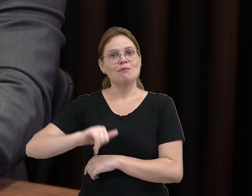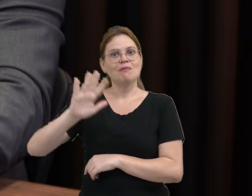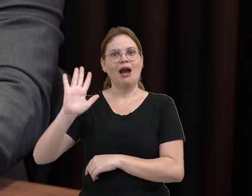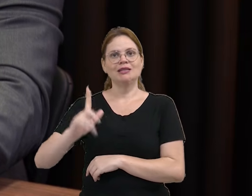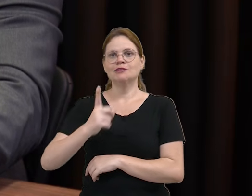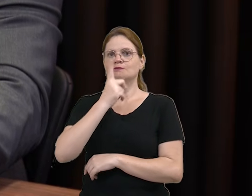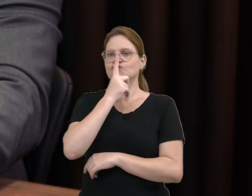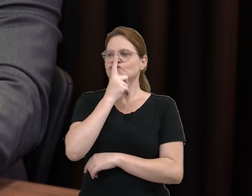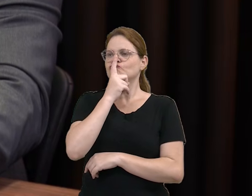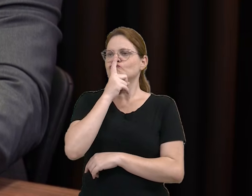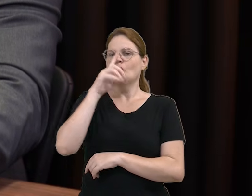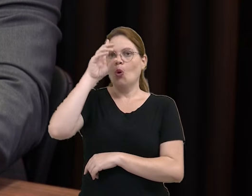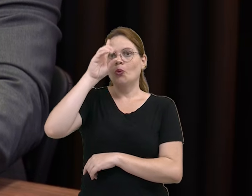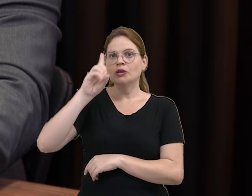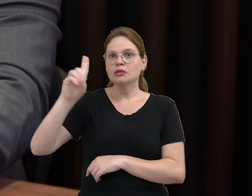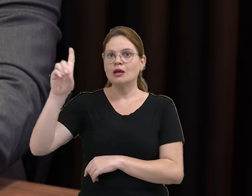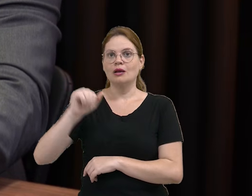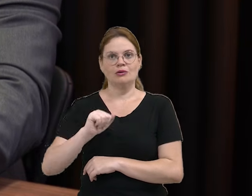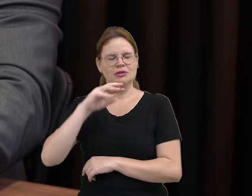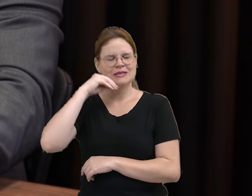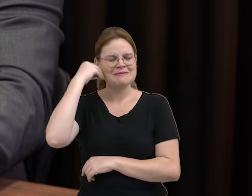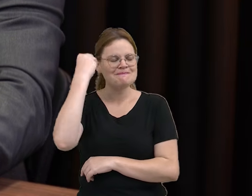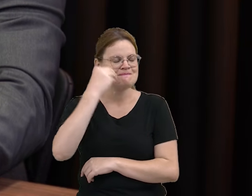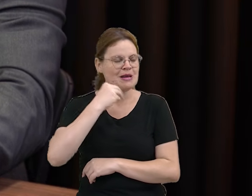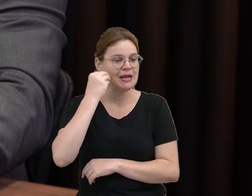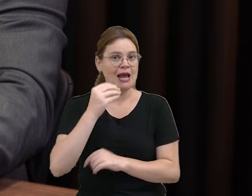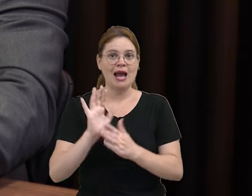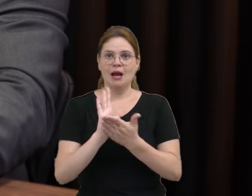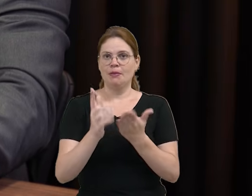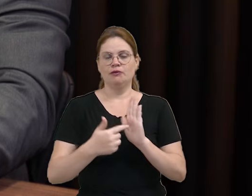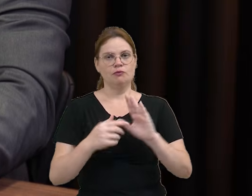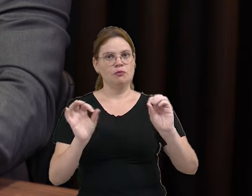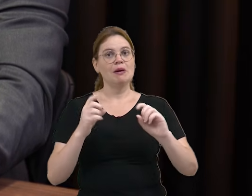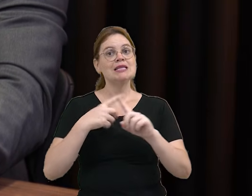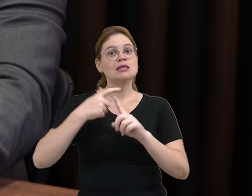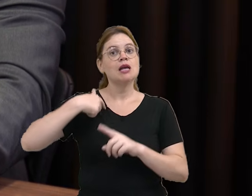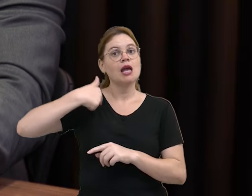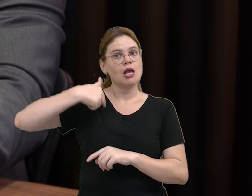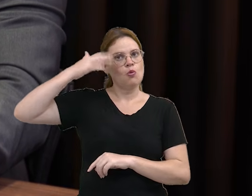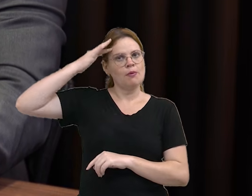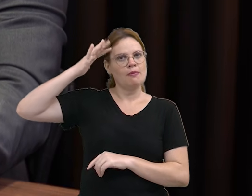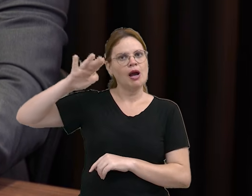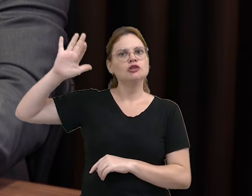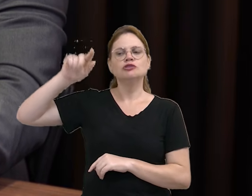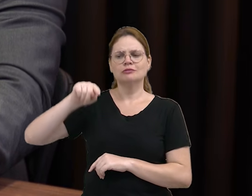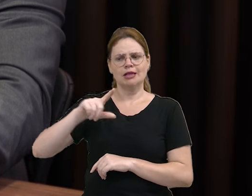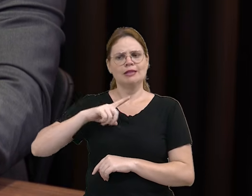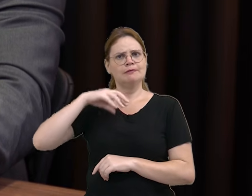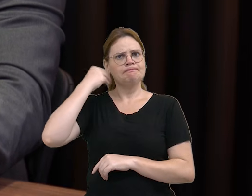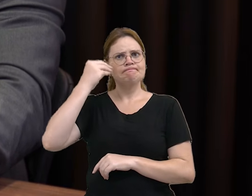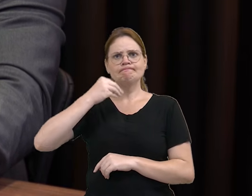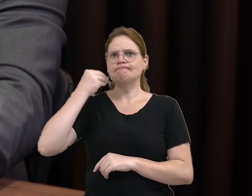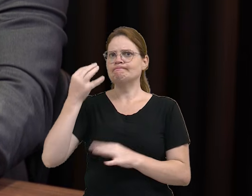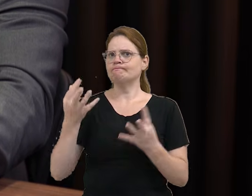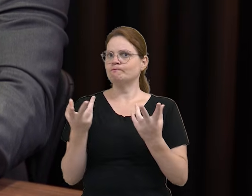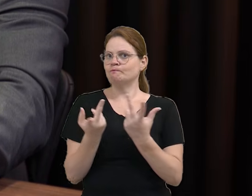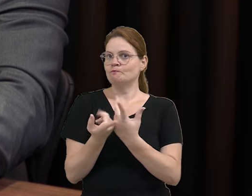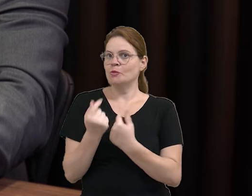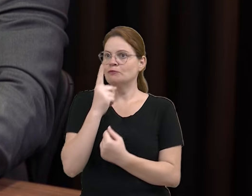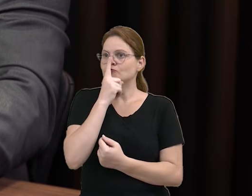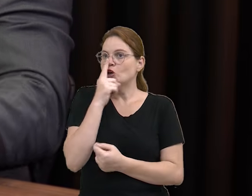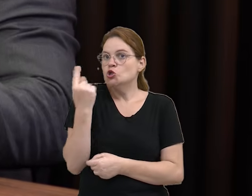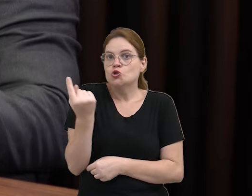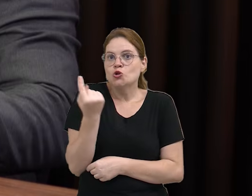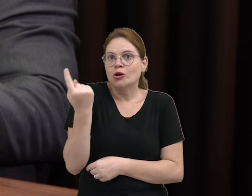ali de muita intimidade. Um momento ali de muitas experiências com o Senhor.